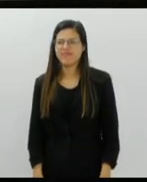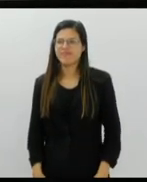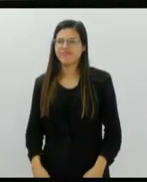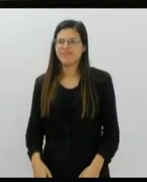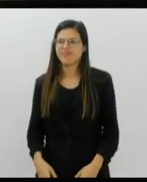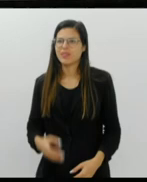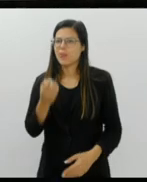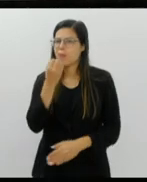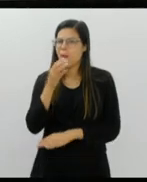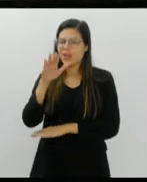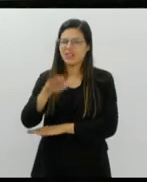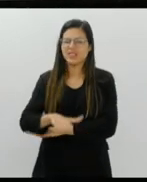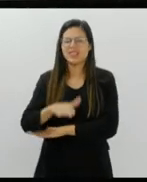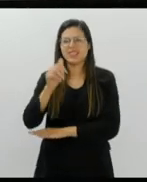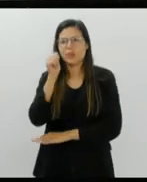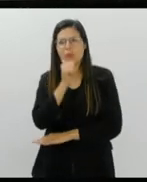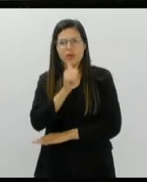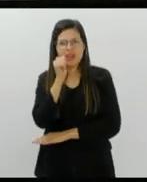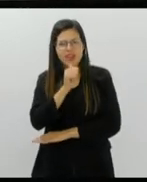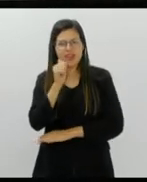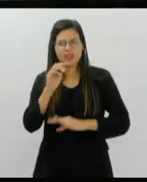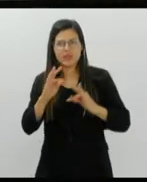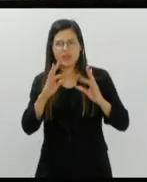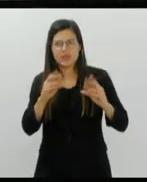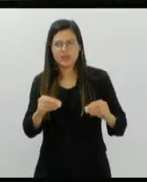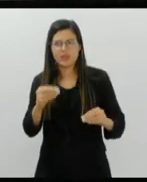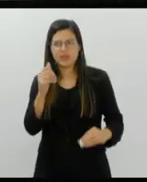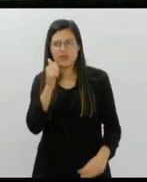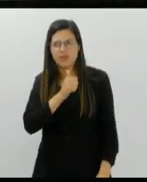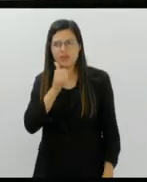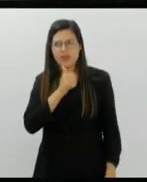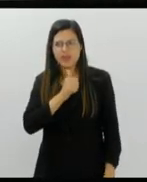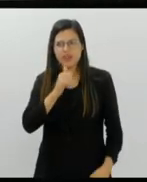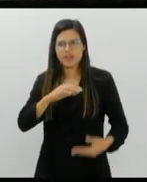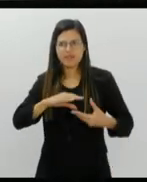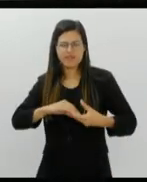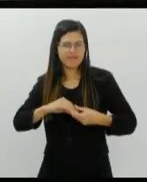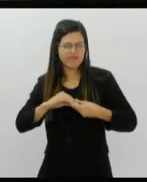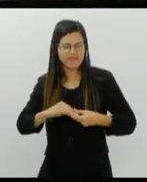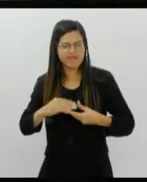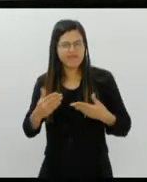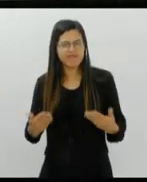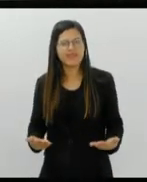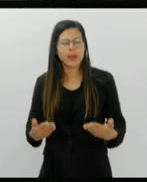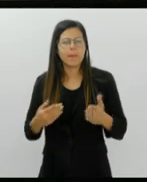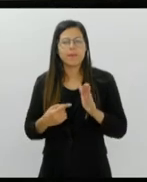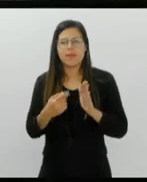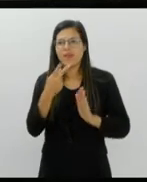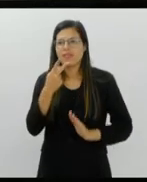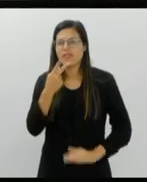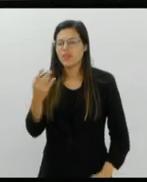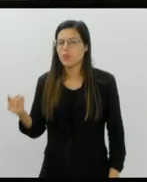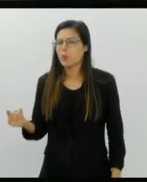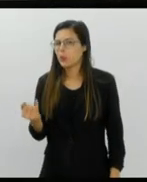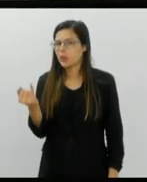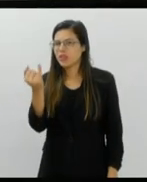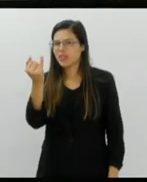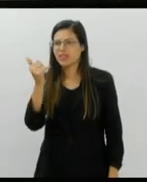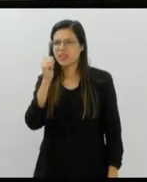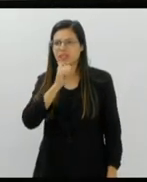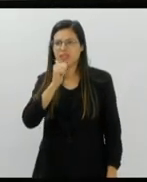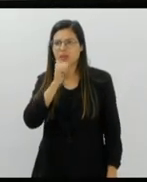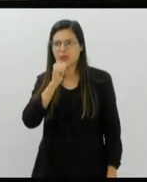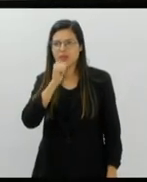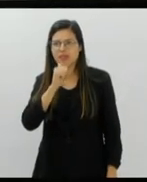tarde para as mulheres todas as mulheres realmente quero saudar todas as mulheres dizer a importância que tem a mulher na nossa vida